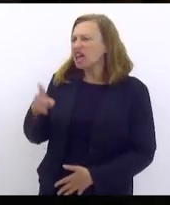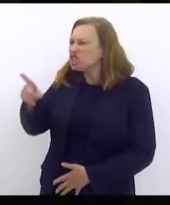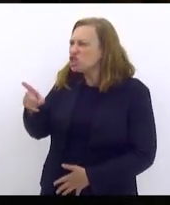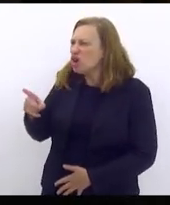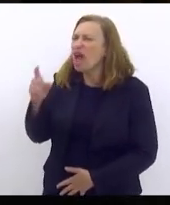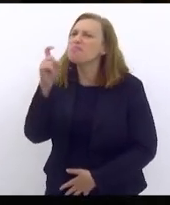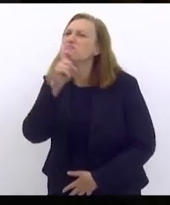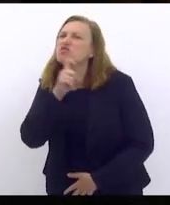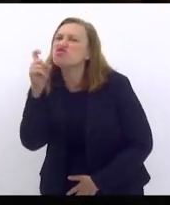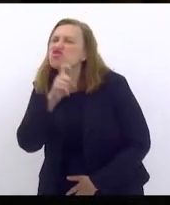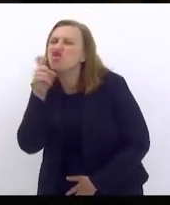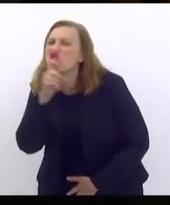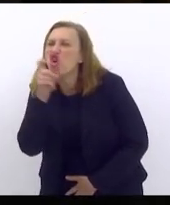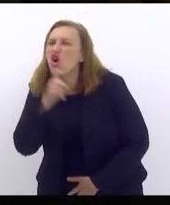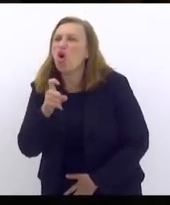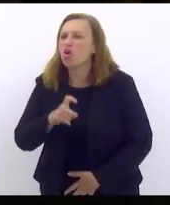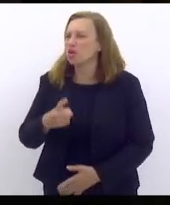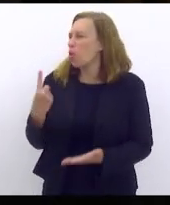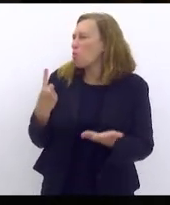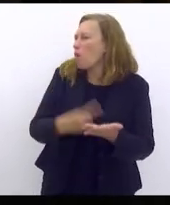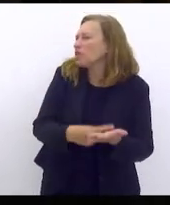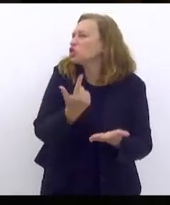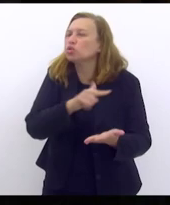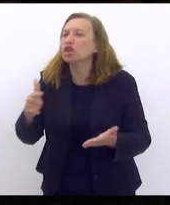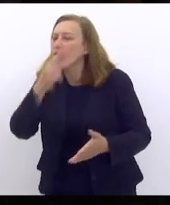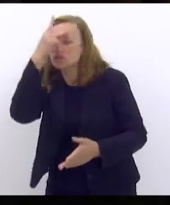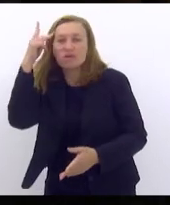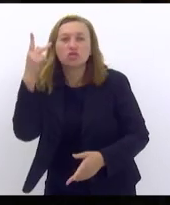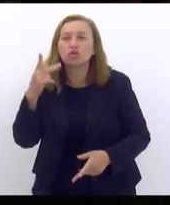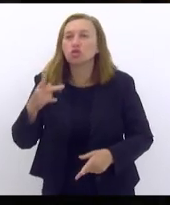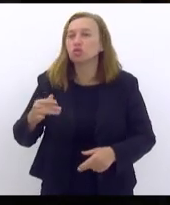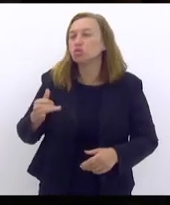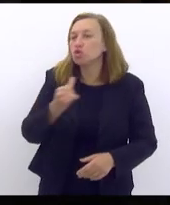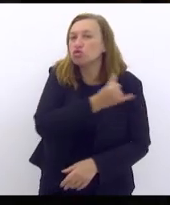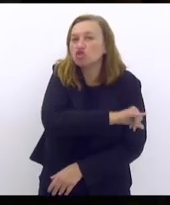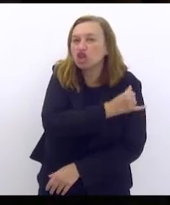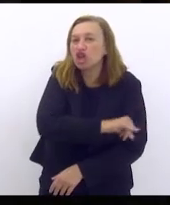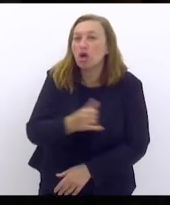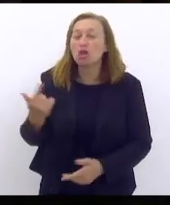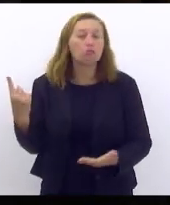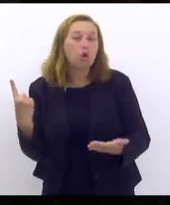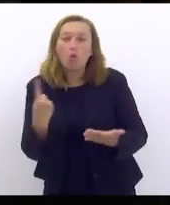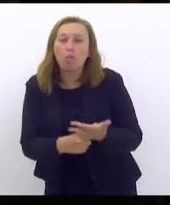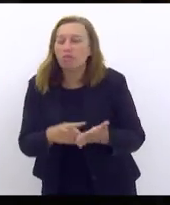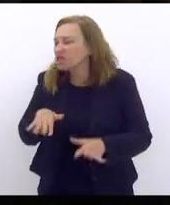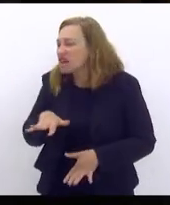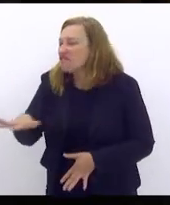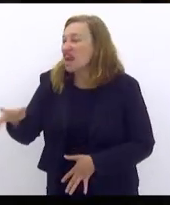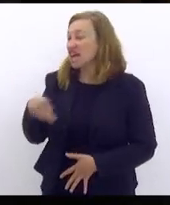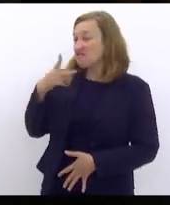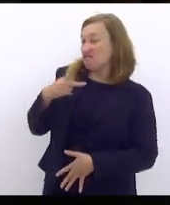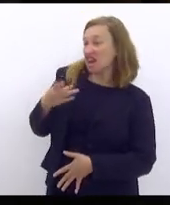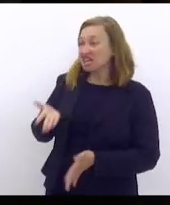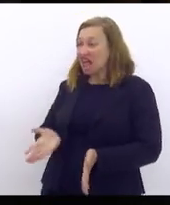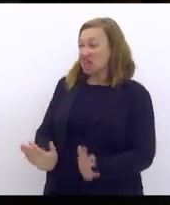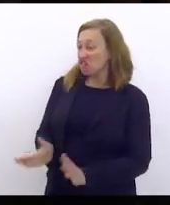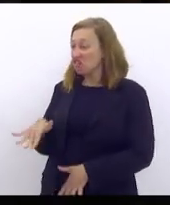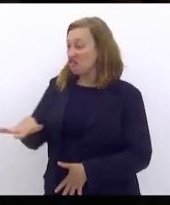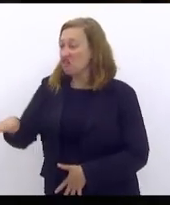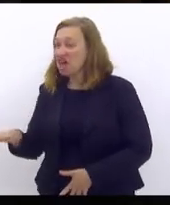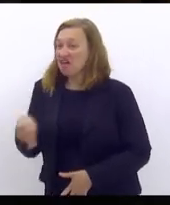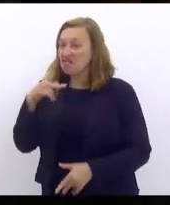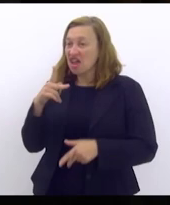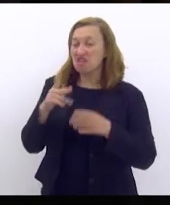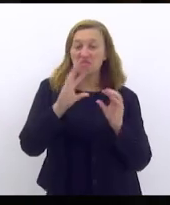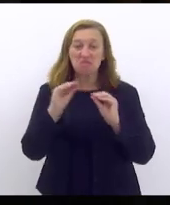senhora é mentirosa, a senhora não tem compromisso com as pessoas do Rio de Janeiro, a senhora não tem compromisso com a favela que diz ser cria e vem falar uma porção